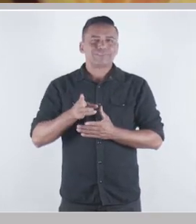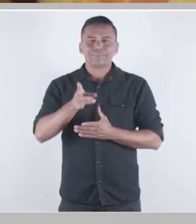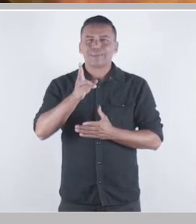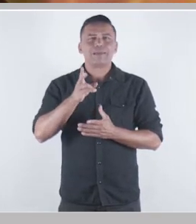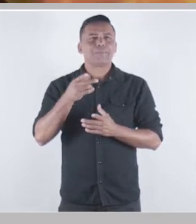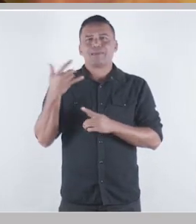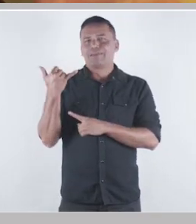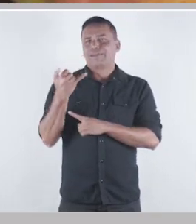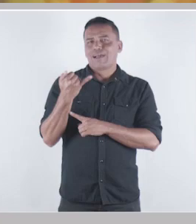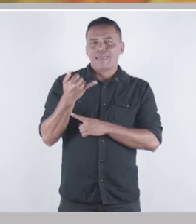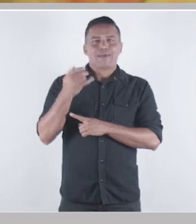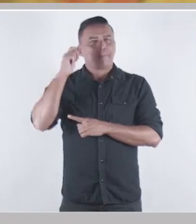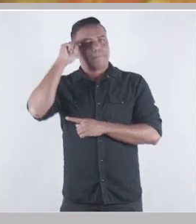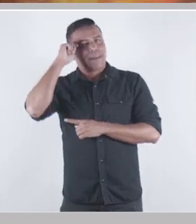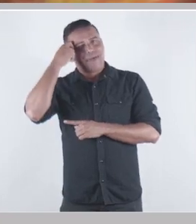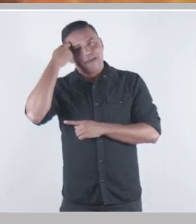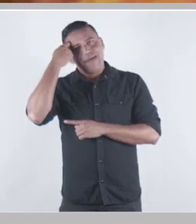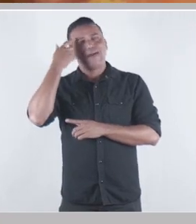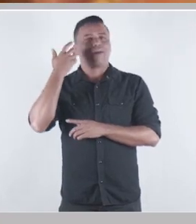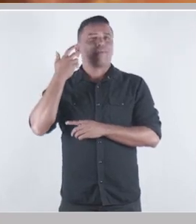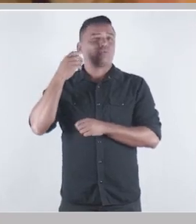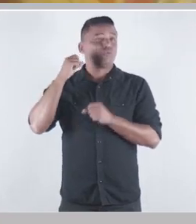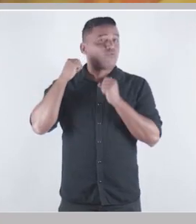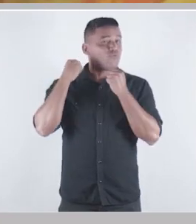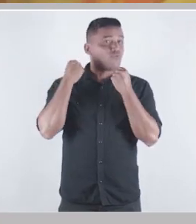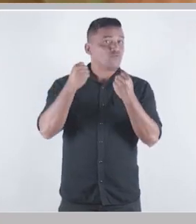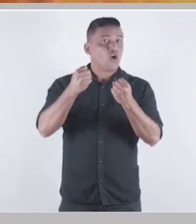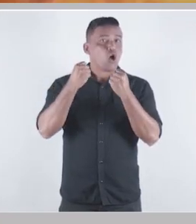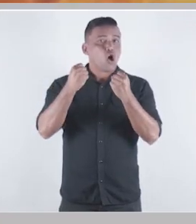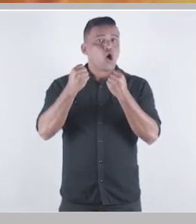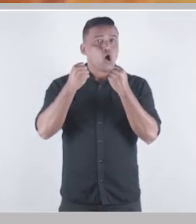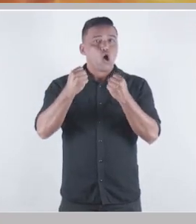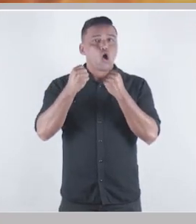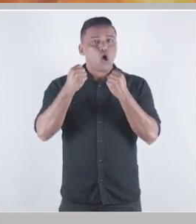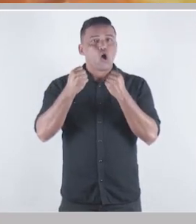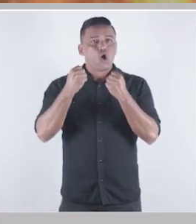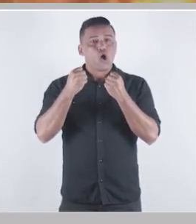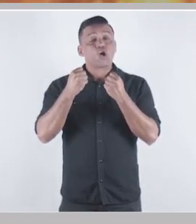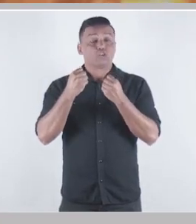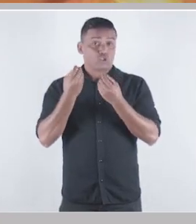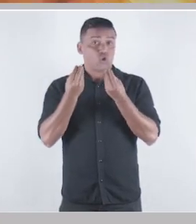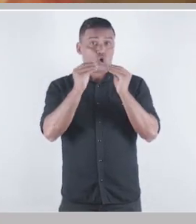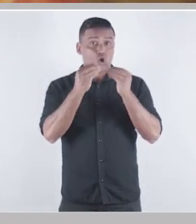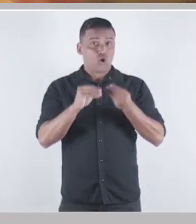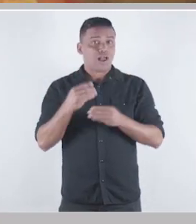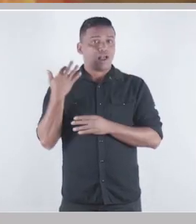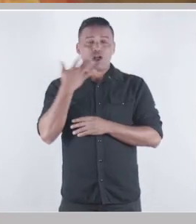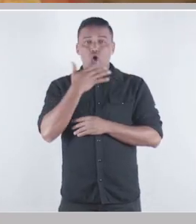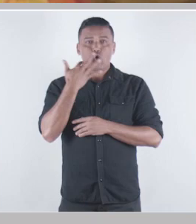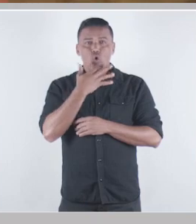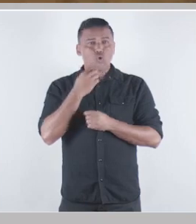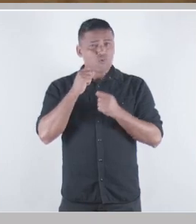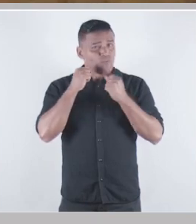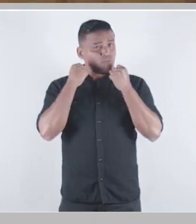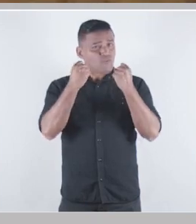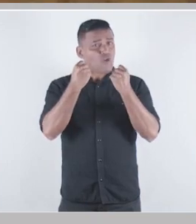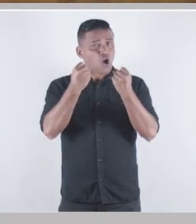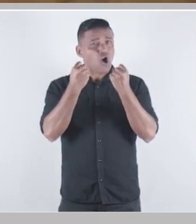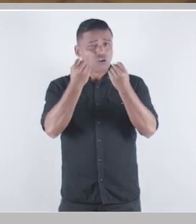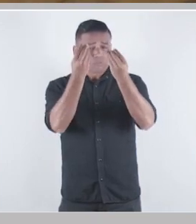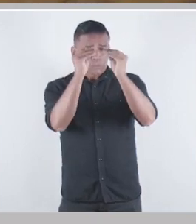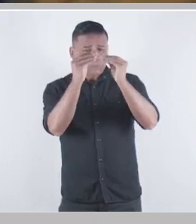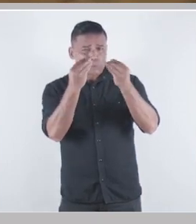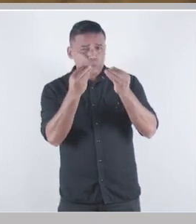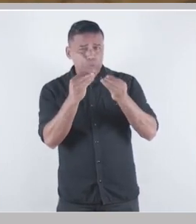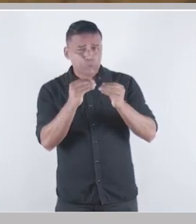preta, sólida. Gosto bastante, assim, de trabalhar as cores de forma sólida, assim,